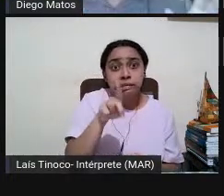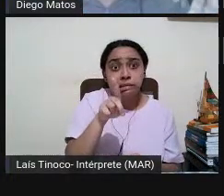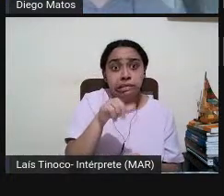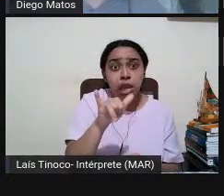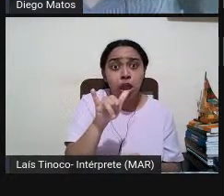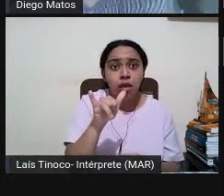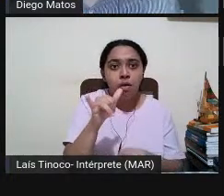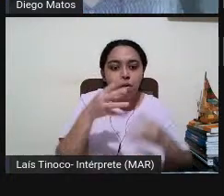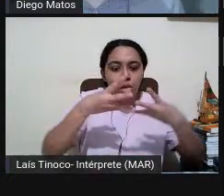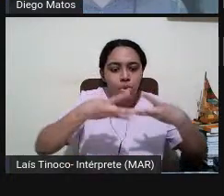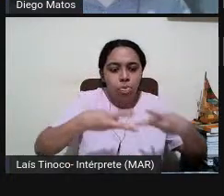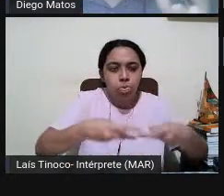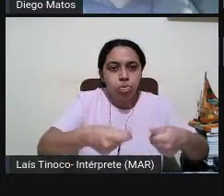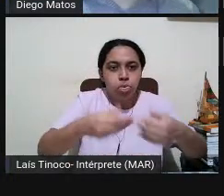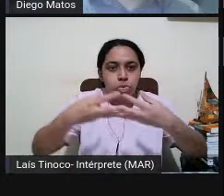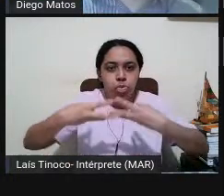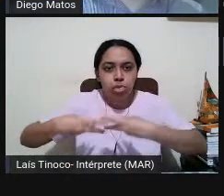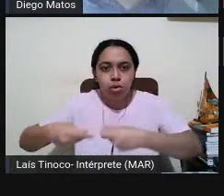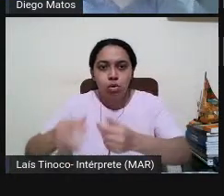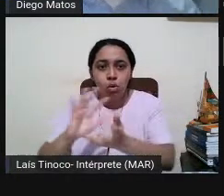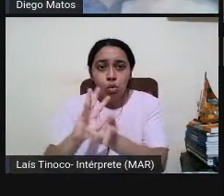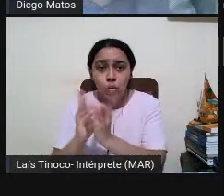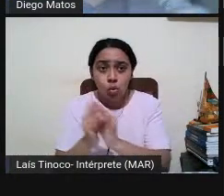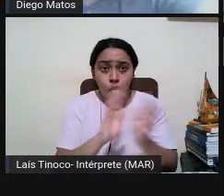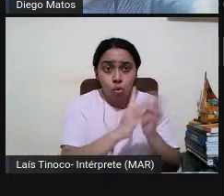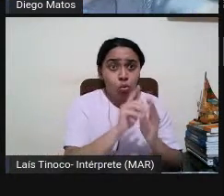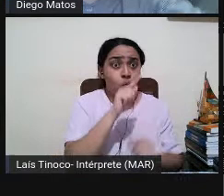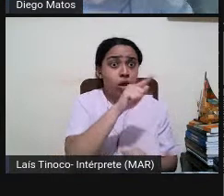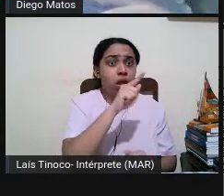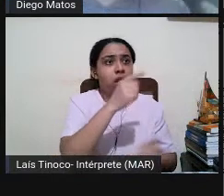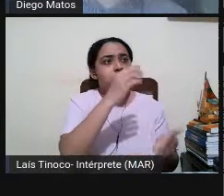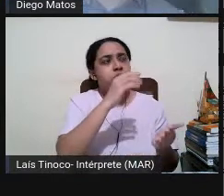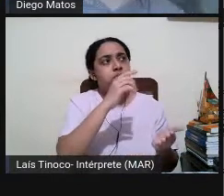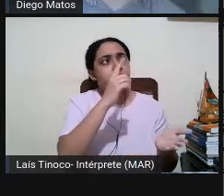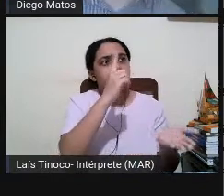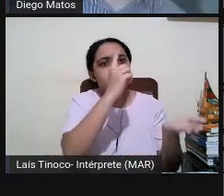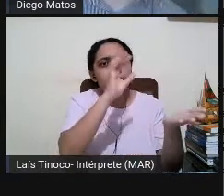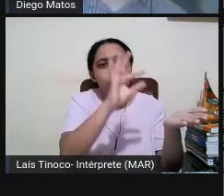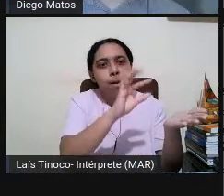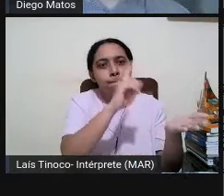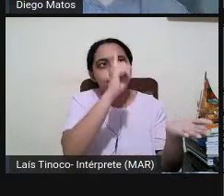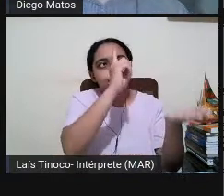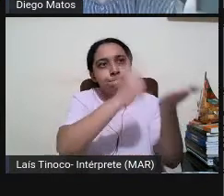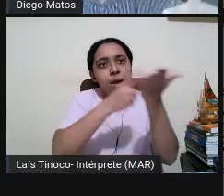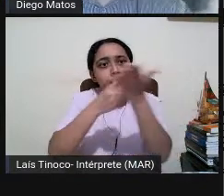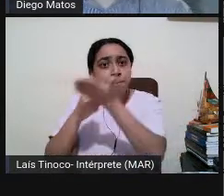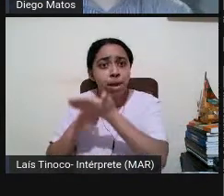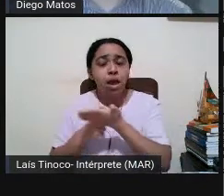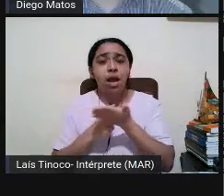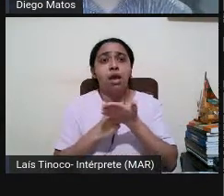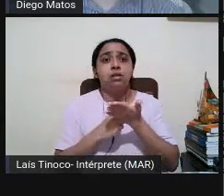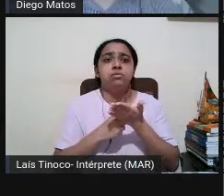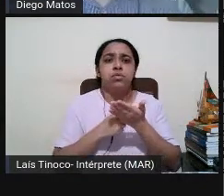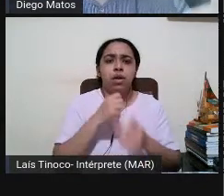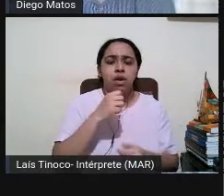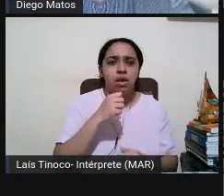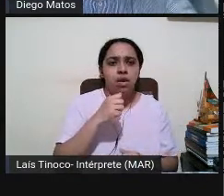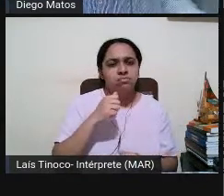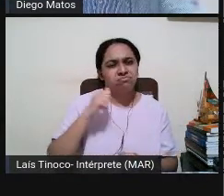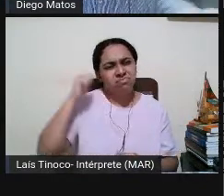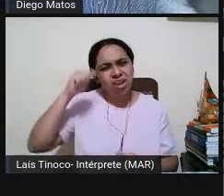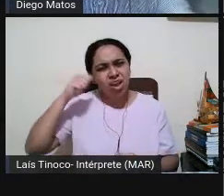e que eles fizeram contrataram artistas e também pesquisadores dessa área de biologia marinha e para chegar